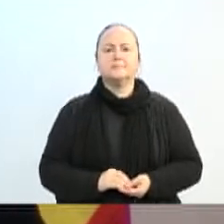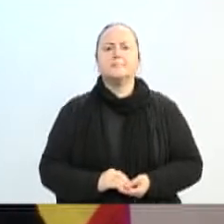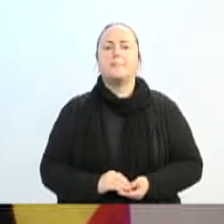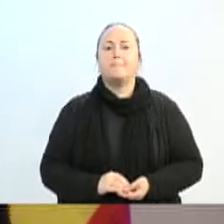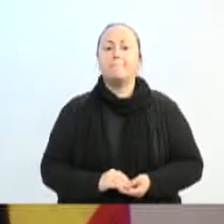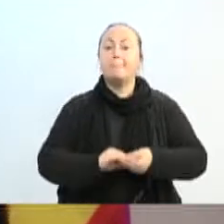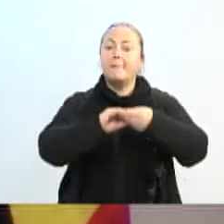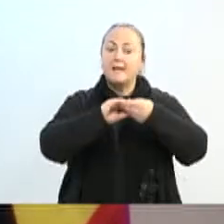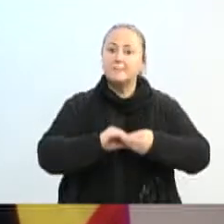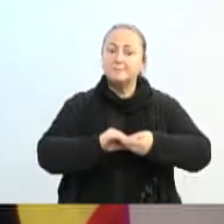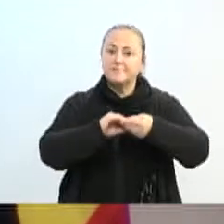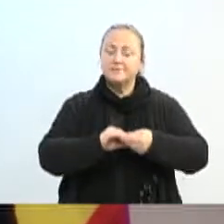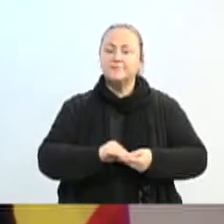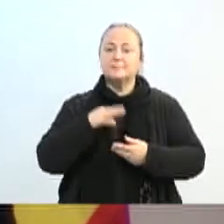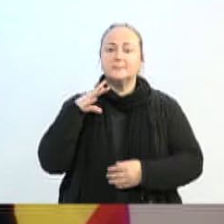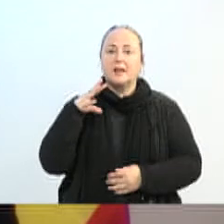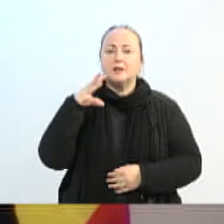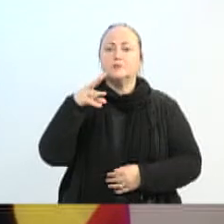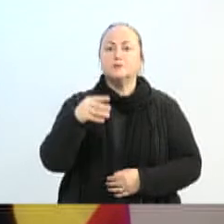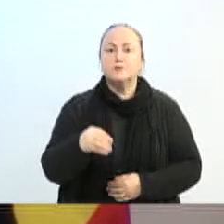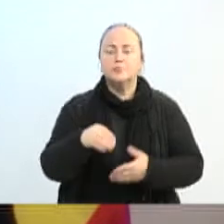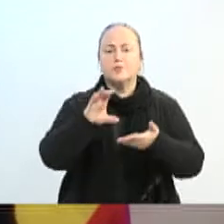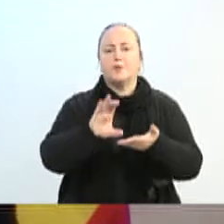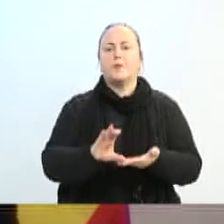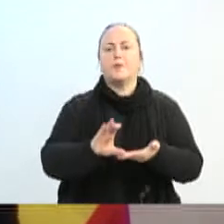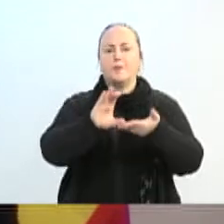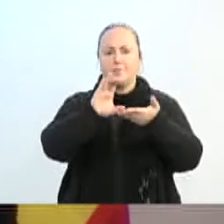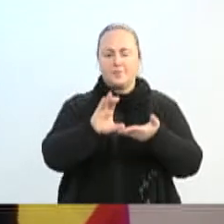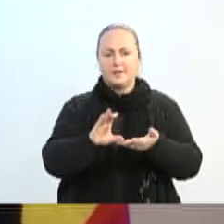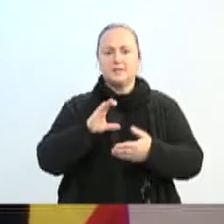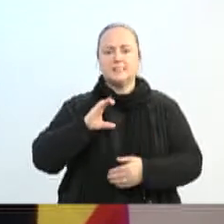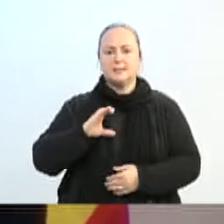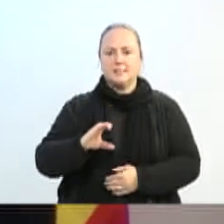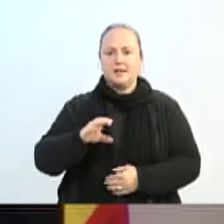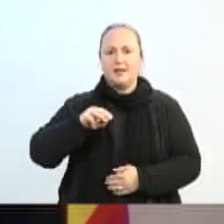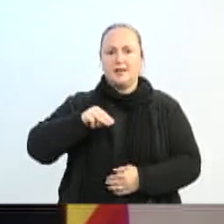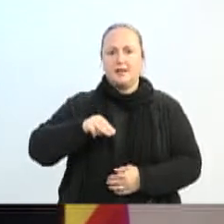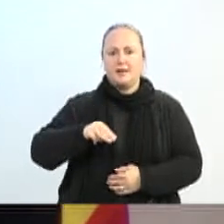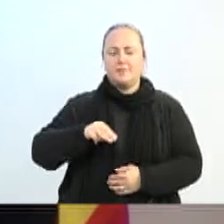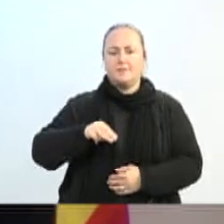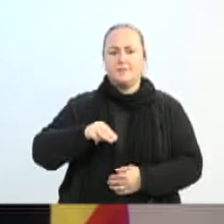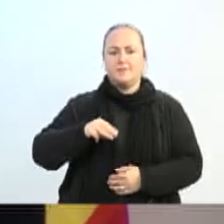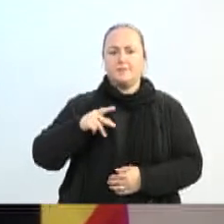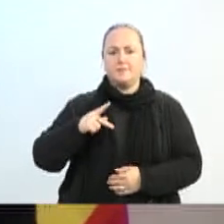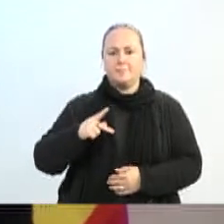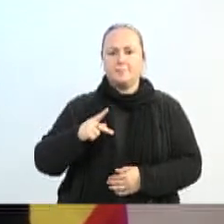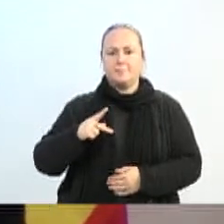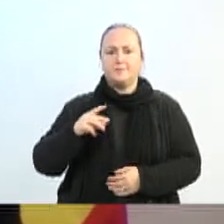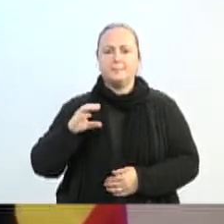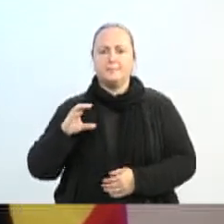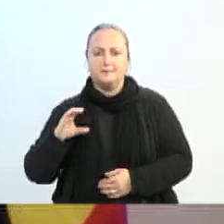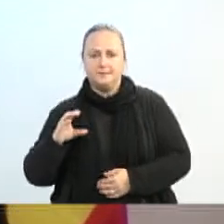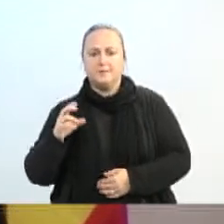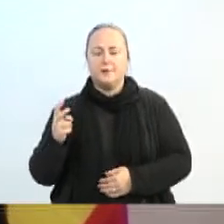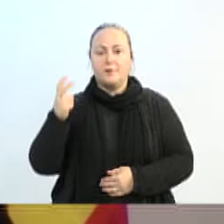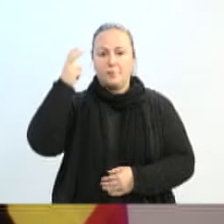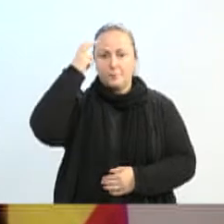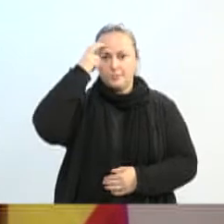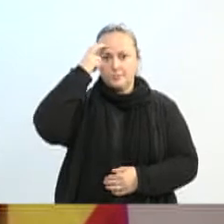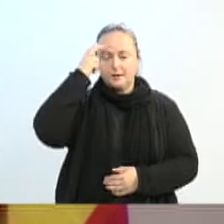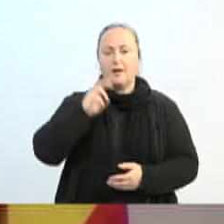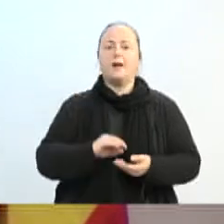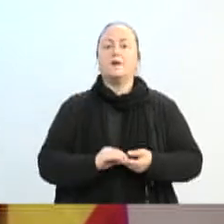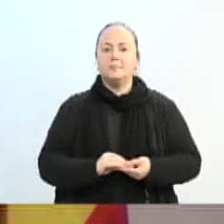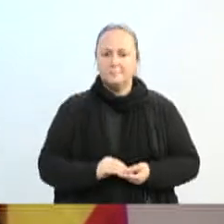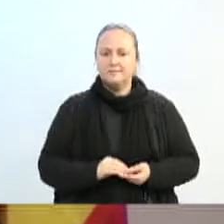parabenizar todos os Conselheiros do CMPC Conselho Municipal de política cultural foi